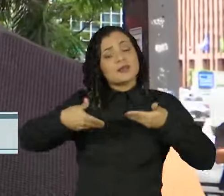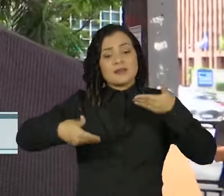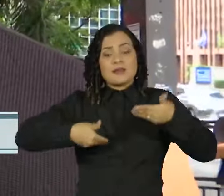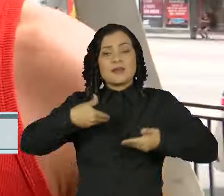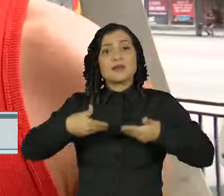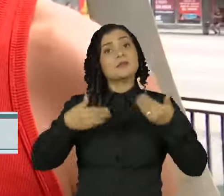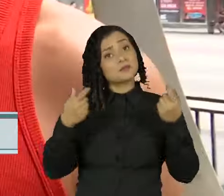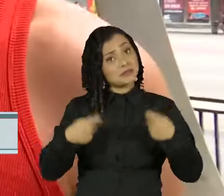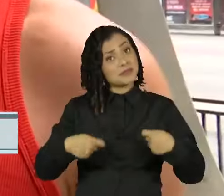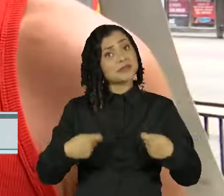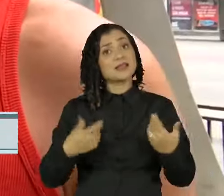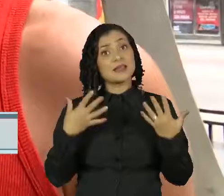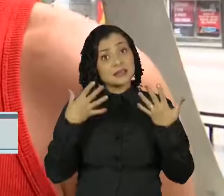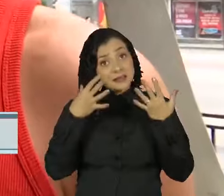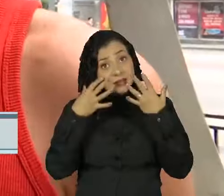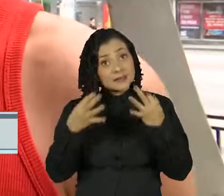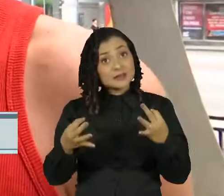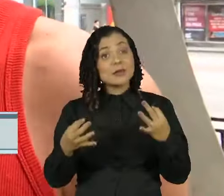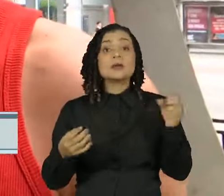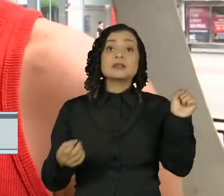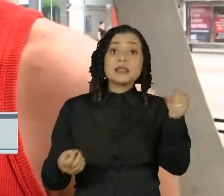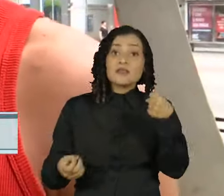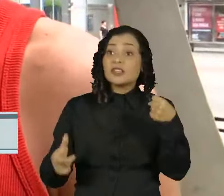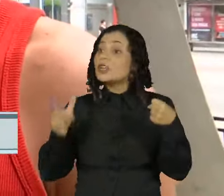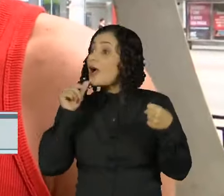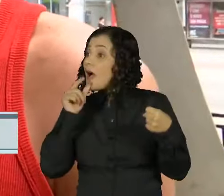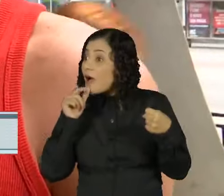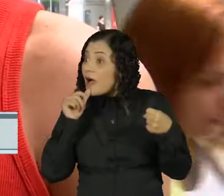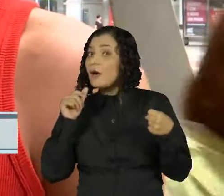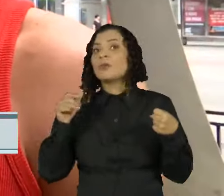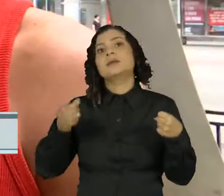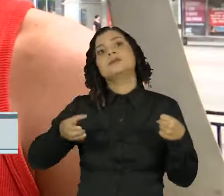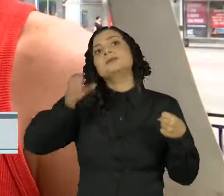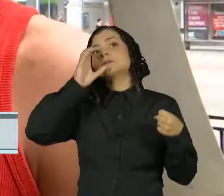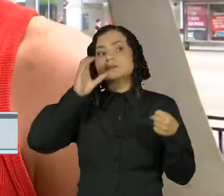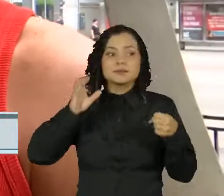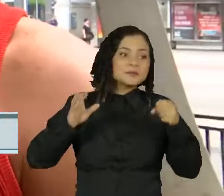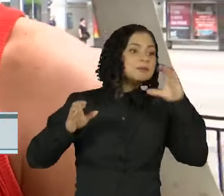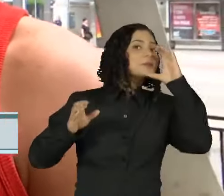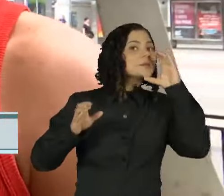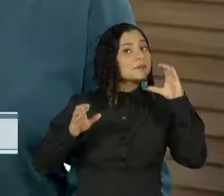alimentar bem. Tomar uma cerveja, comprar uma água para estar mantendo assim, o organismo saudável.